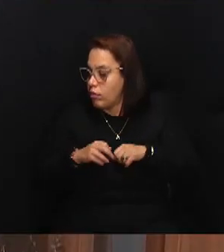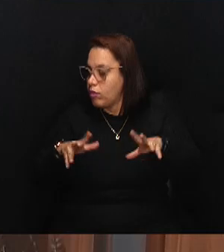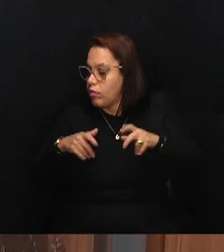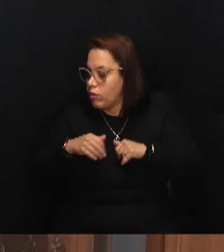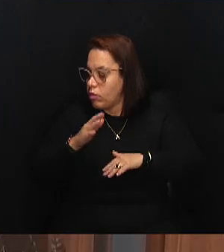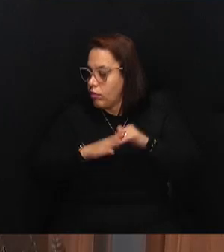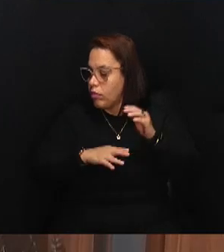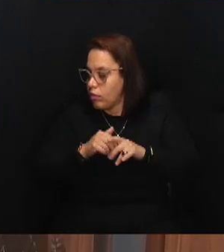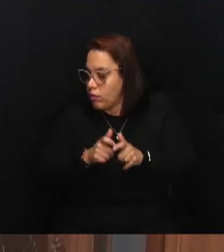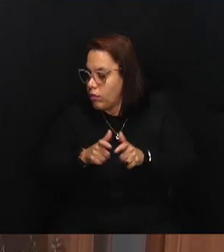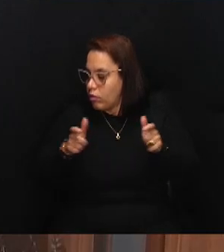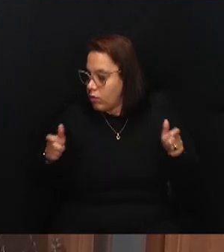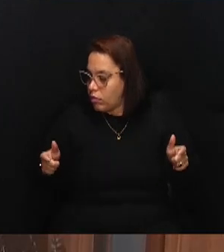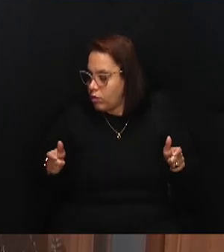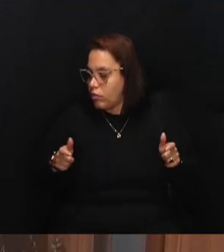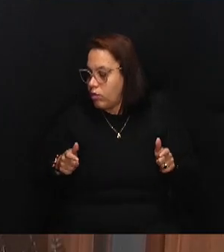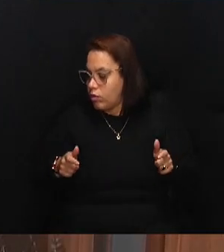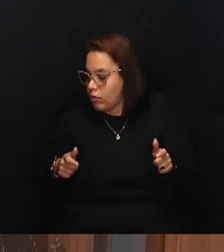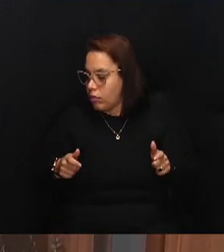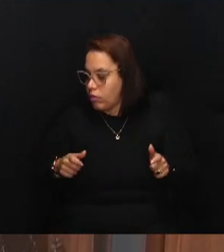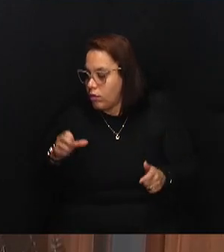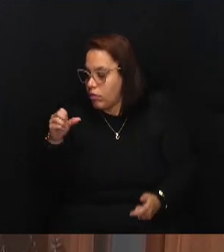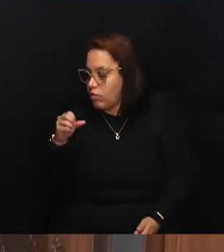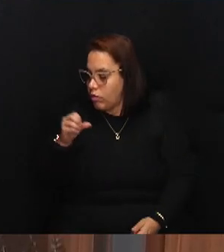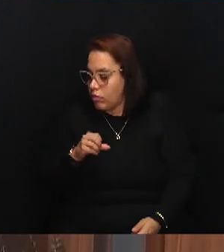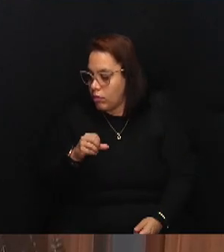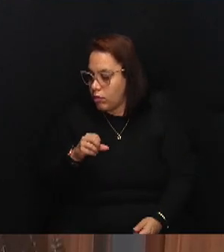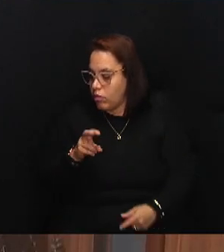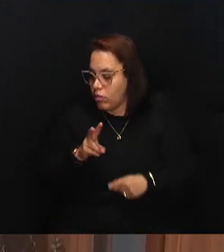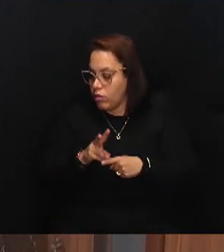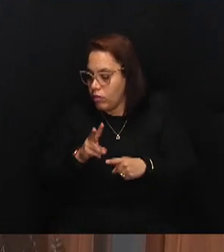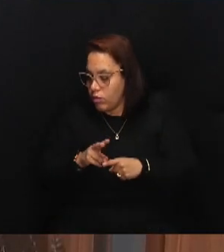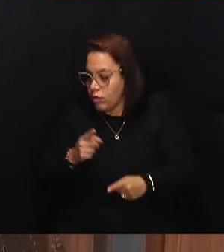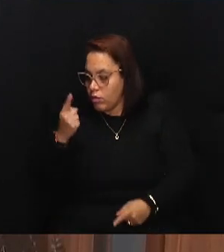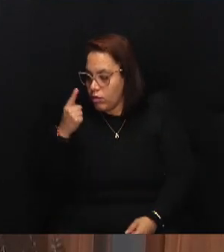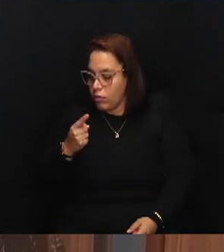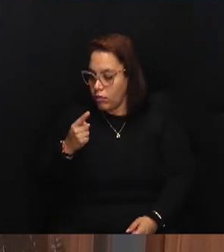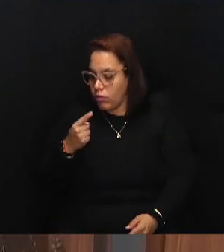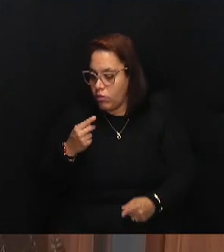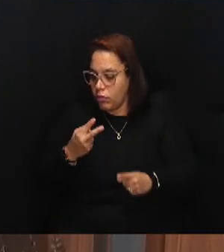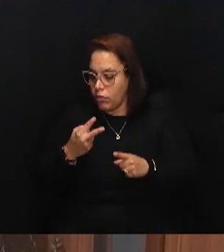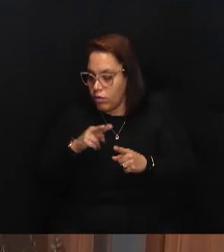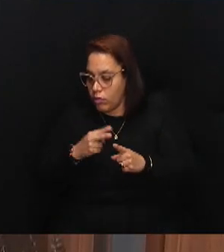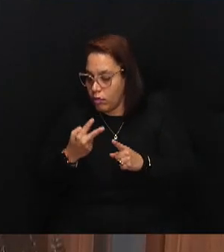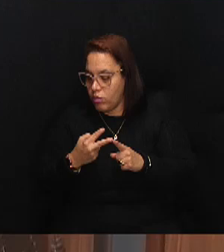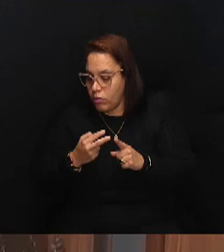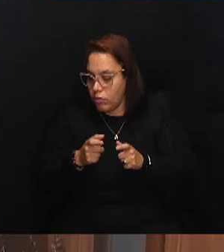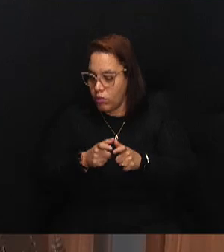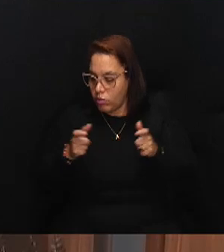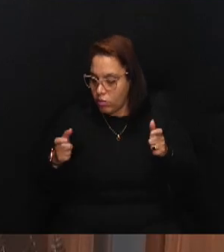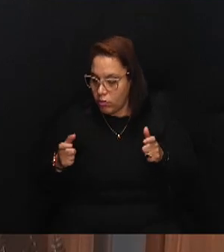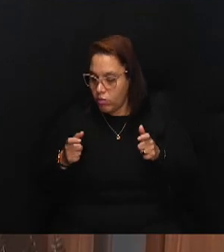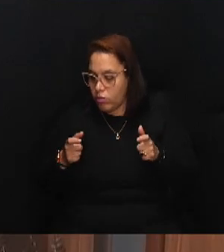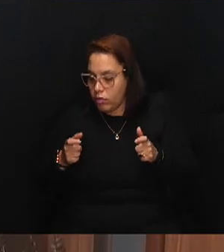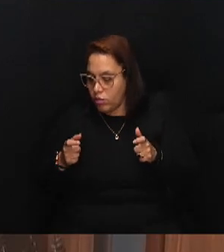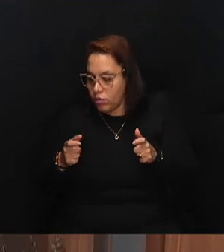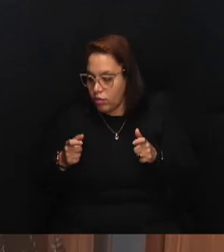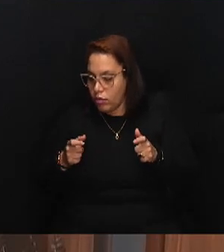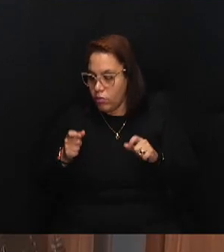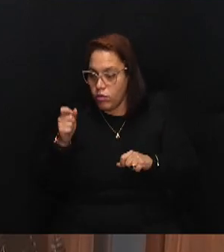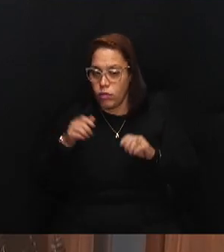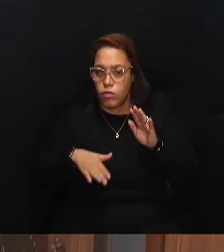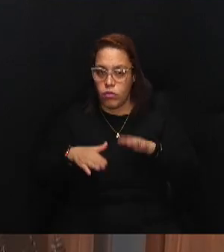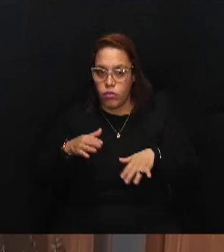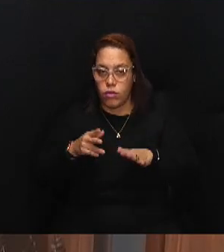uma ampliação desse serviço? São 99 cuidadores. Isso. Tem uma perspectiva, uma programação para aumentar esse número de cuidadores?